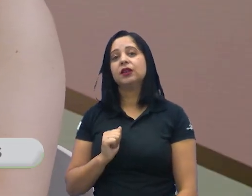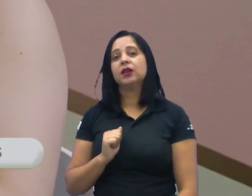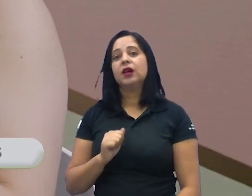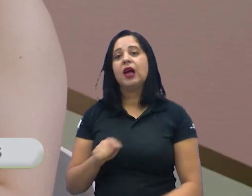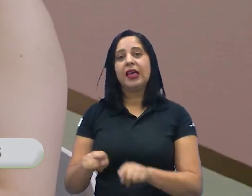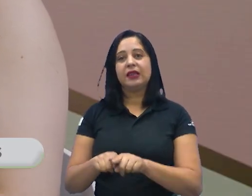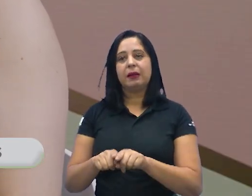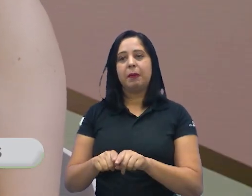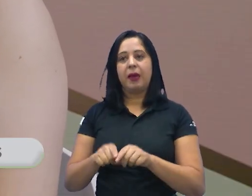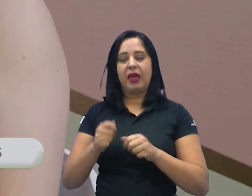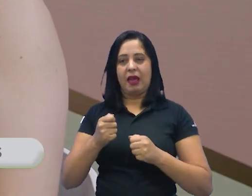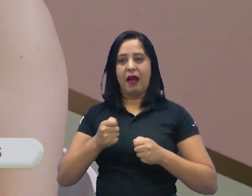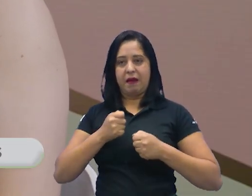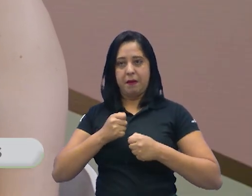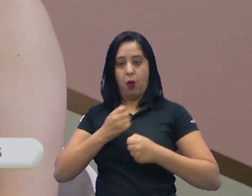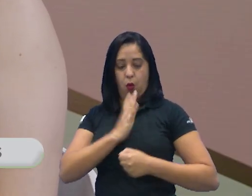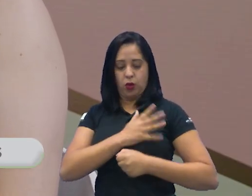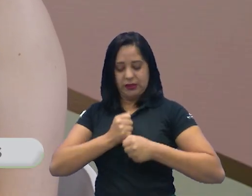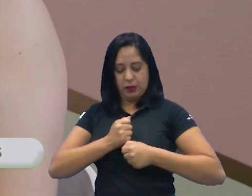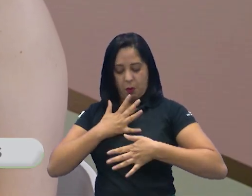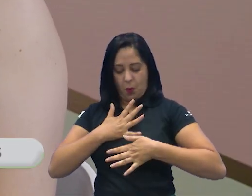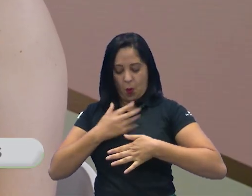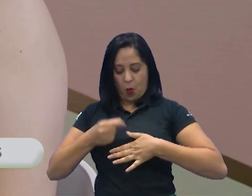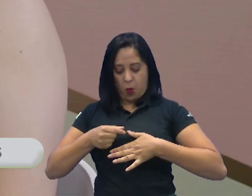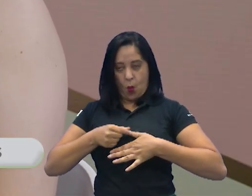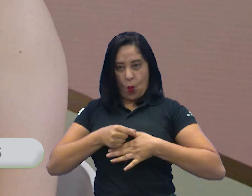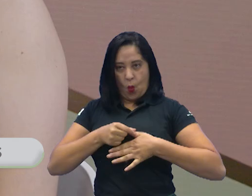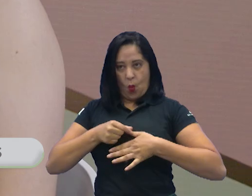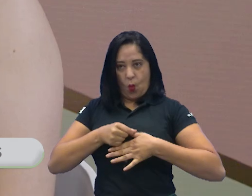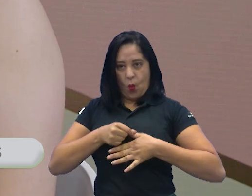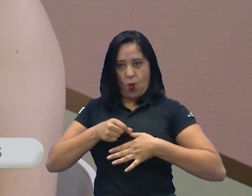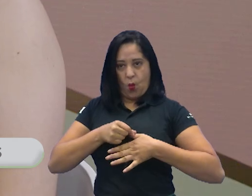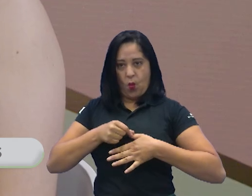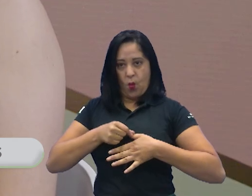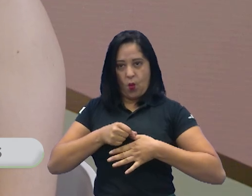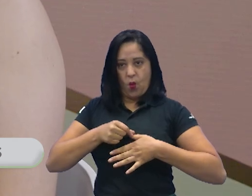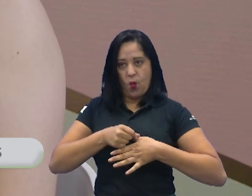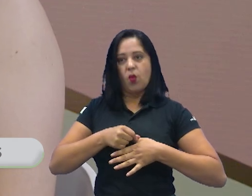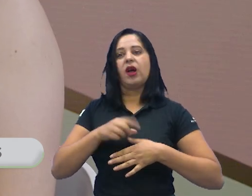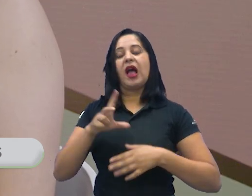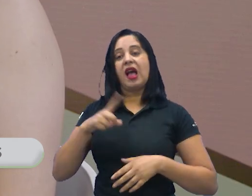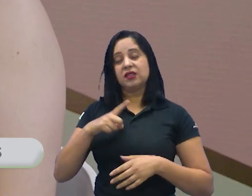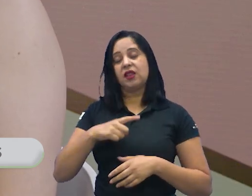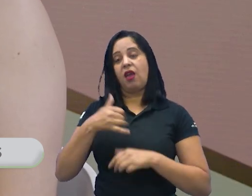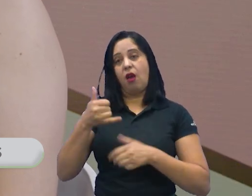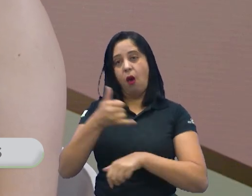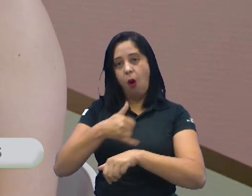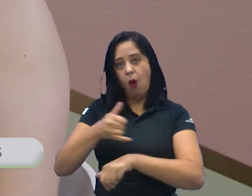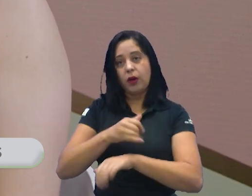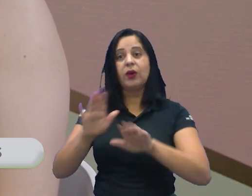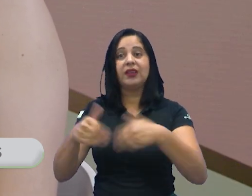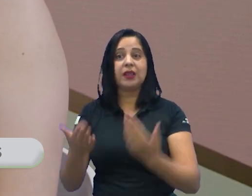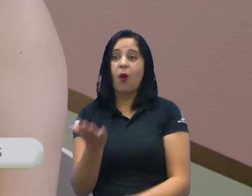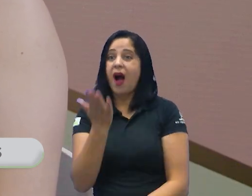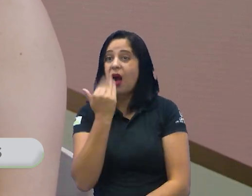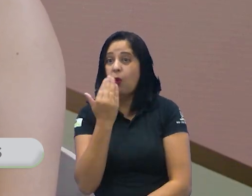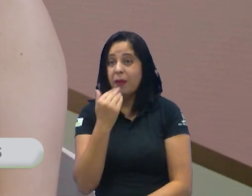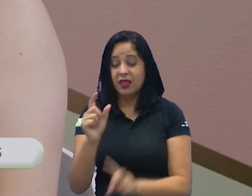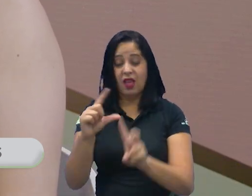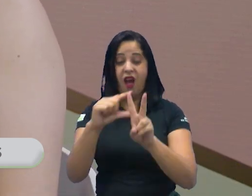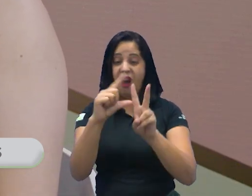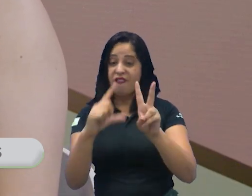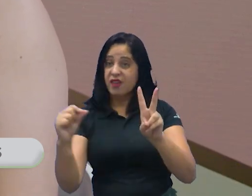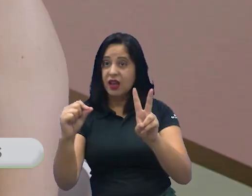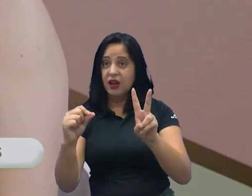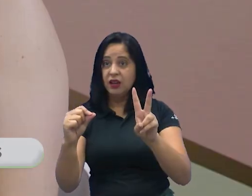entope as veias com gordura e tudo mais. A alimentação vegana, ela tem muito menos disso. A gente ainda